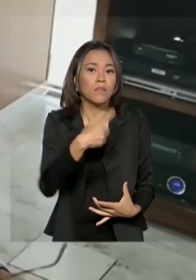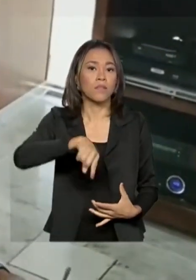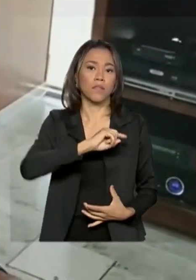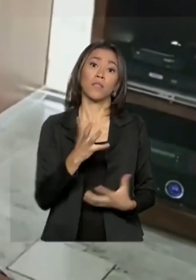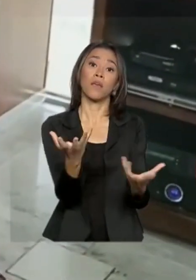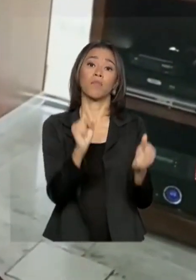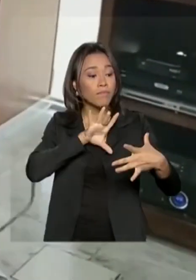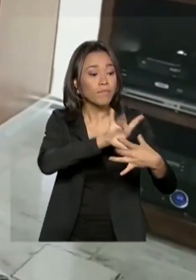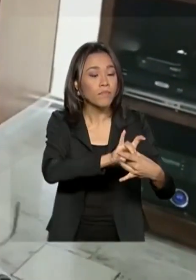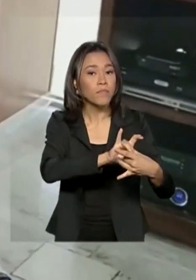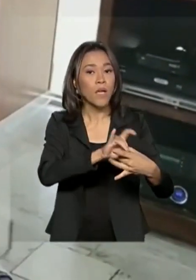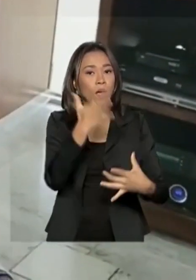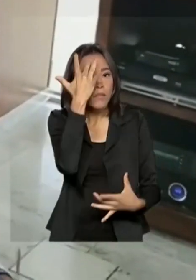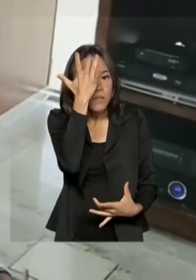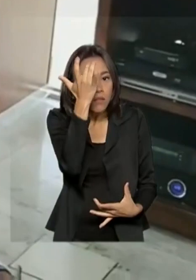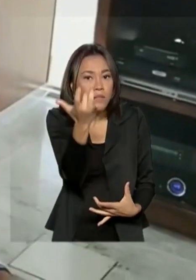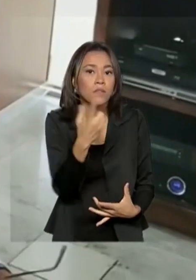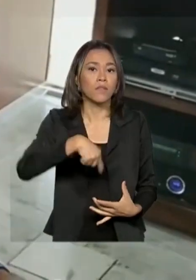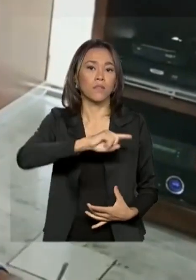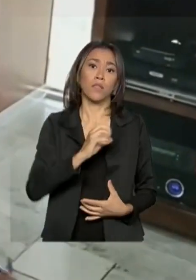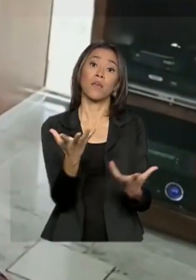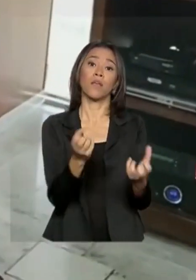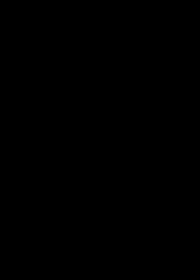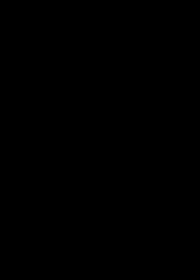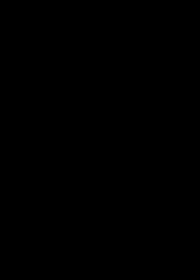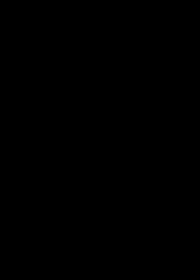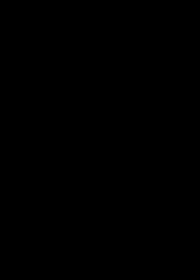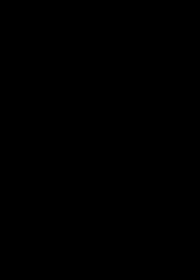no mundo. Que nós queremos paz no mundo.